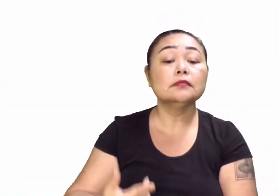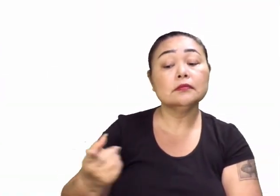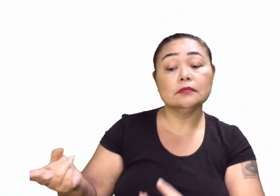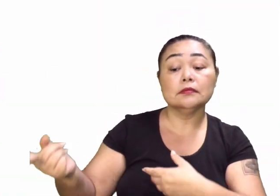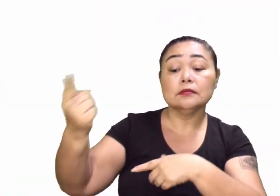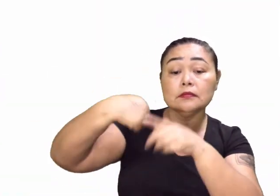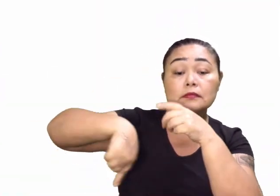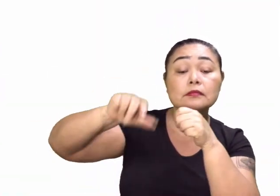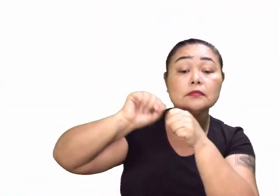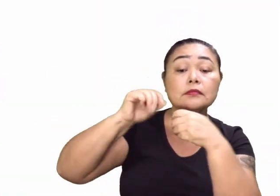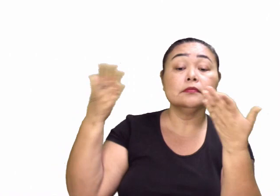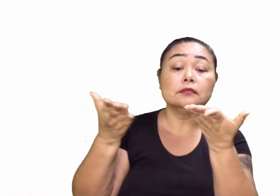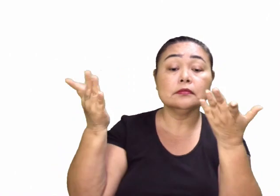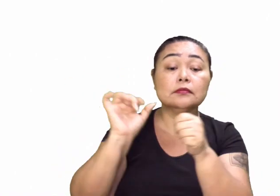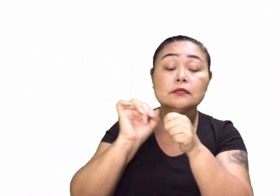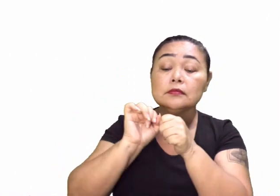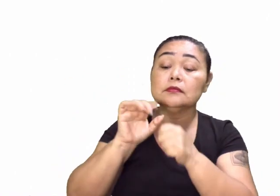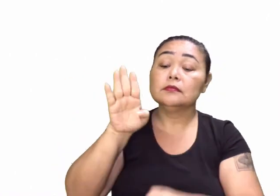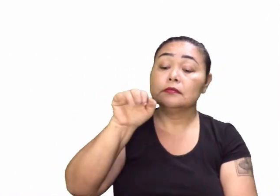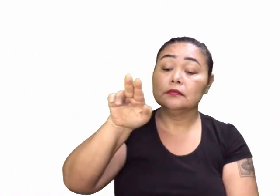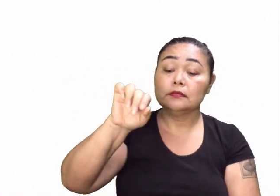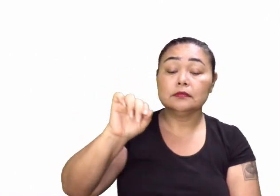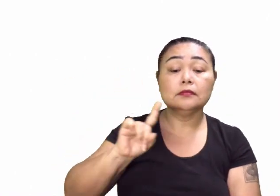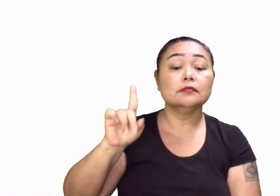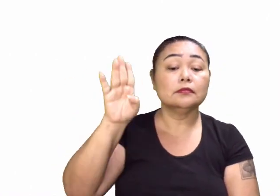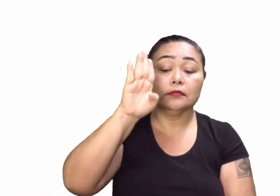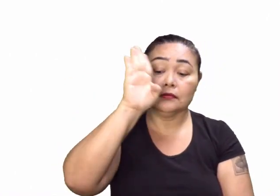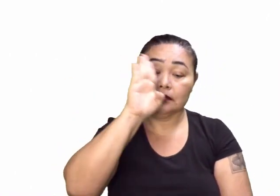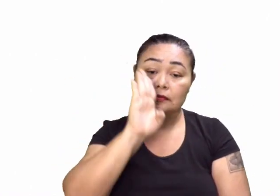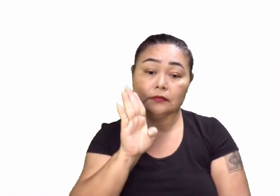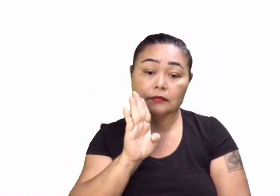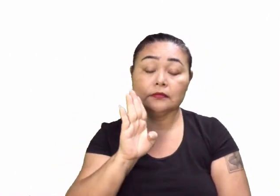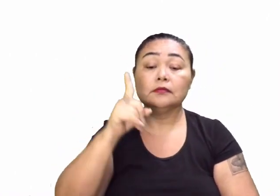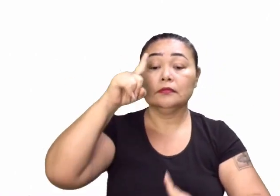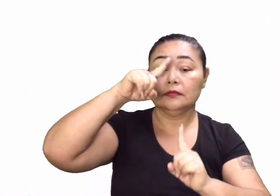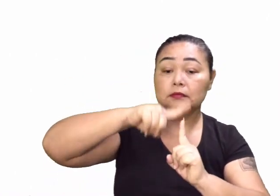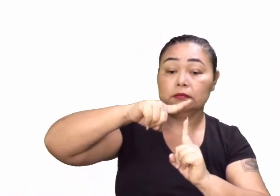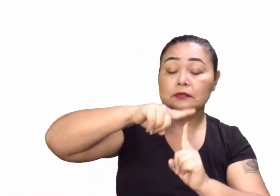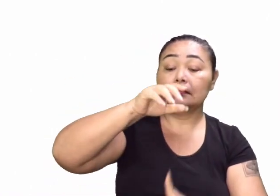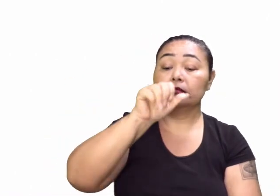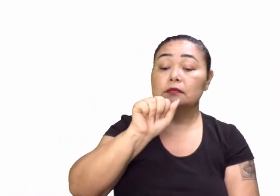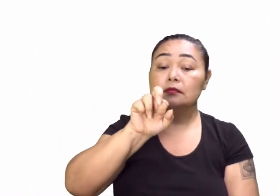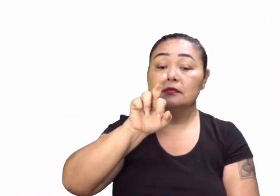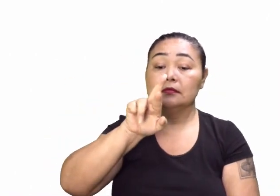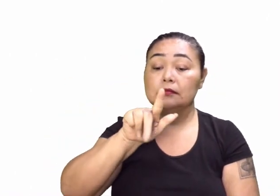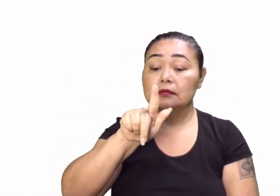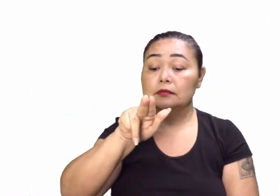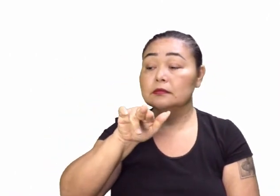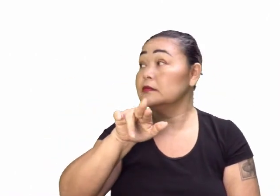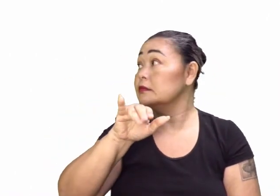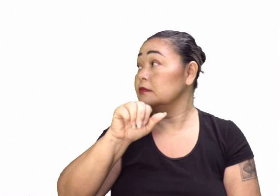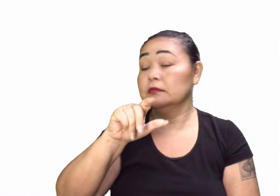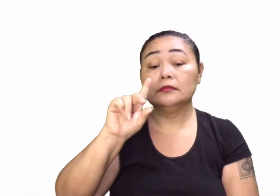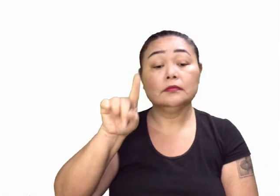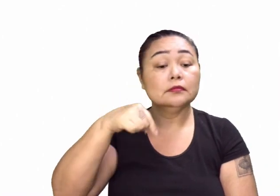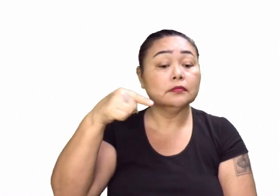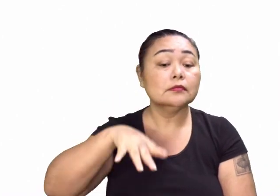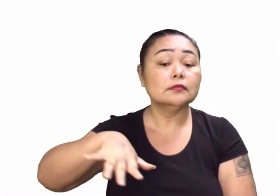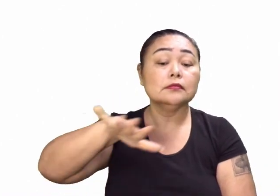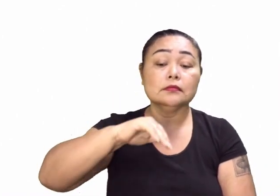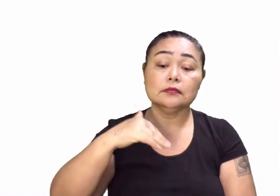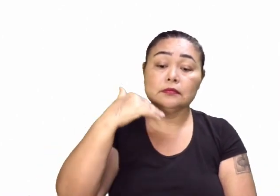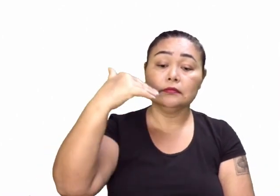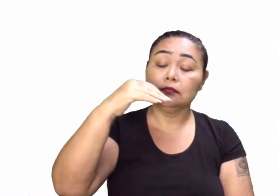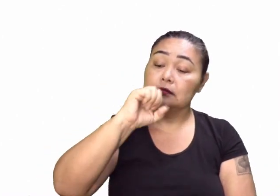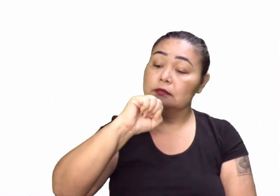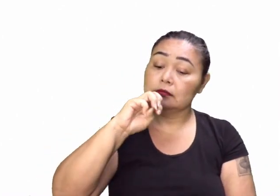Voltamos, galera. E agora a gente vai falar mais sobre uma bacia do Brasil, que é a bacia do Tocantins-Araguaia. Tem uma área superior